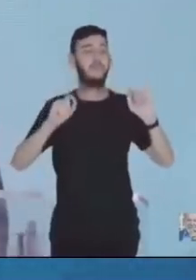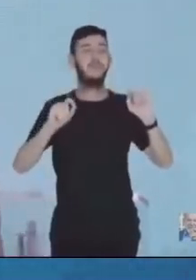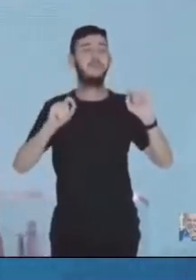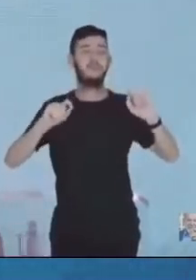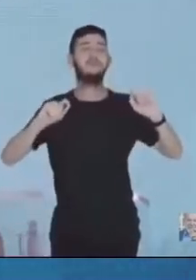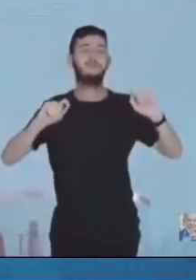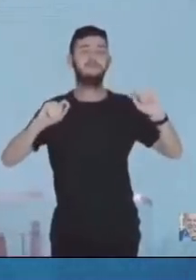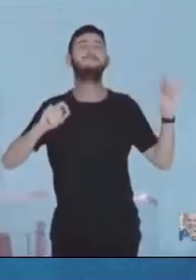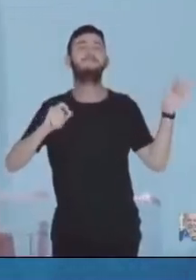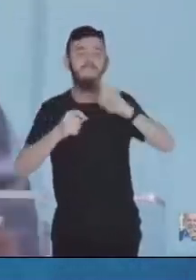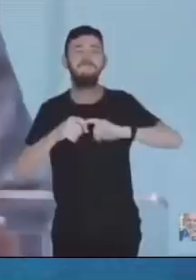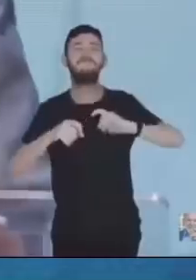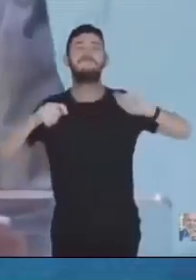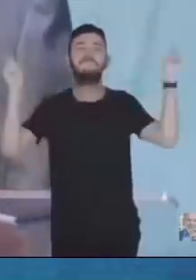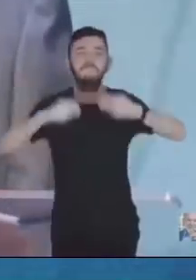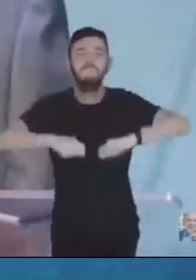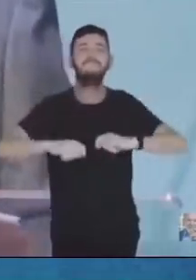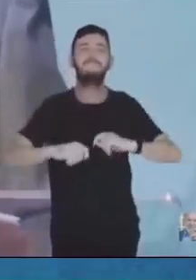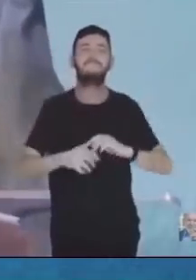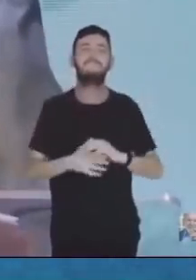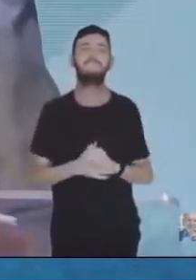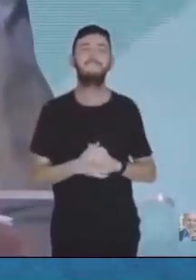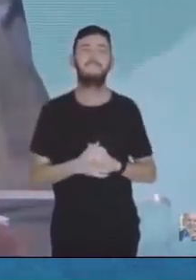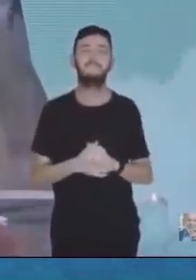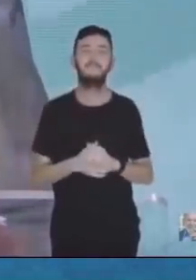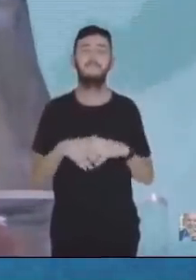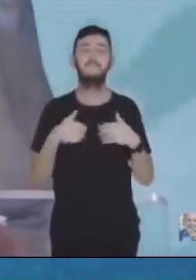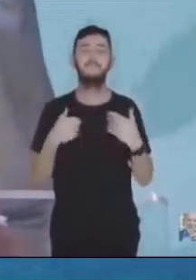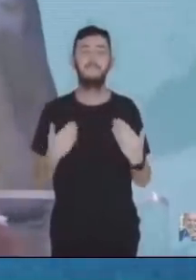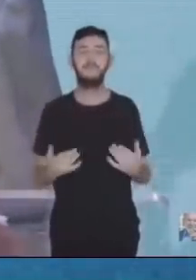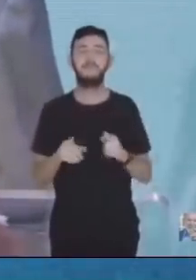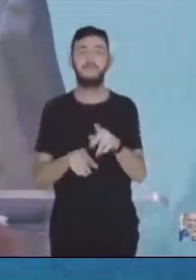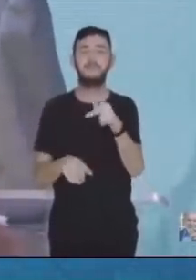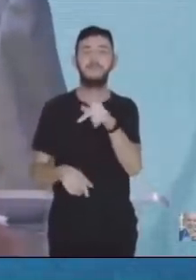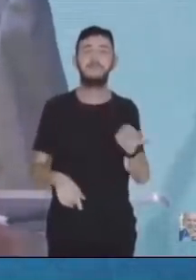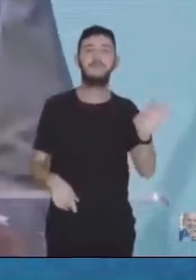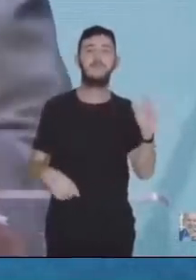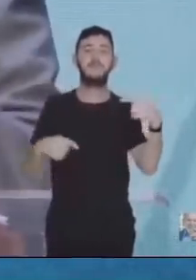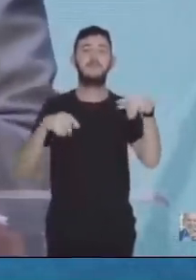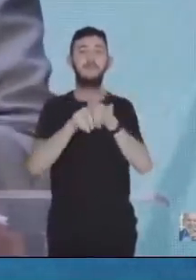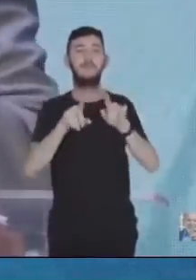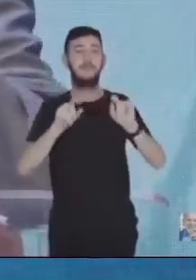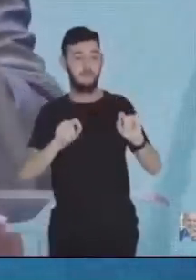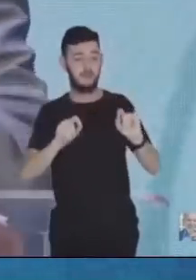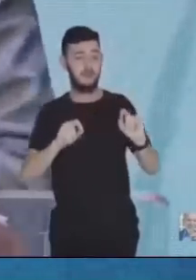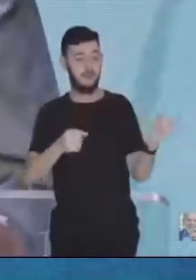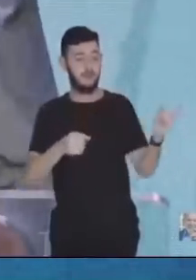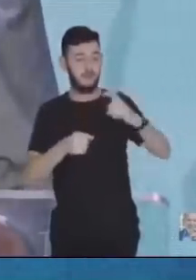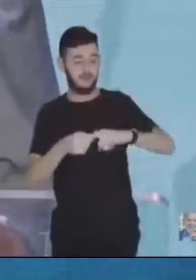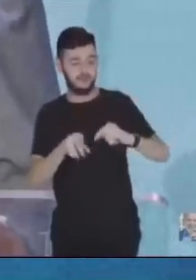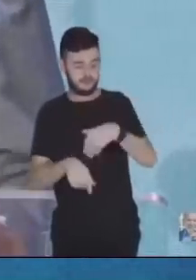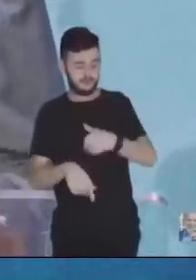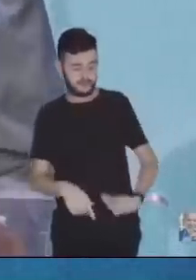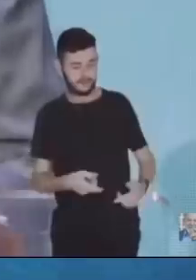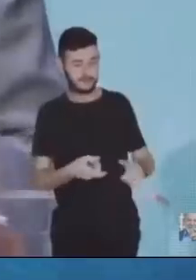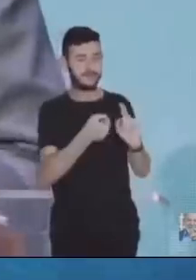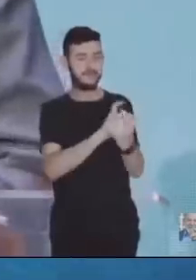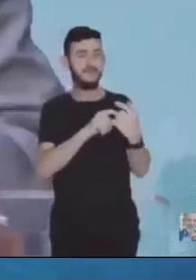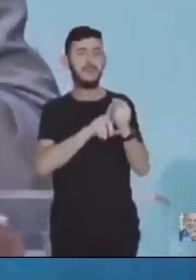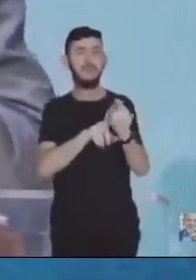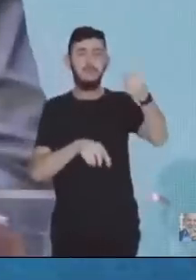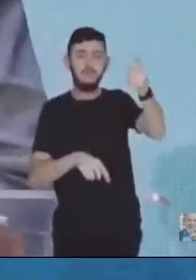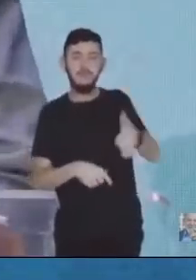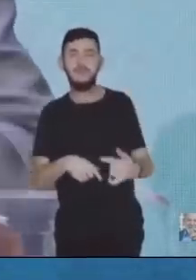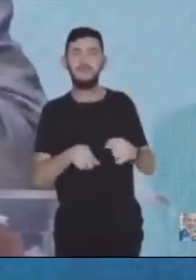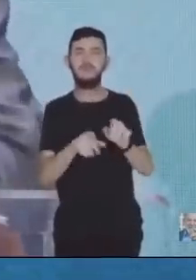isso, o PT precisa voltar a governar de novo, para provar que a classe trabalhadora sabe